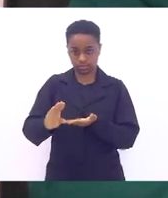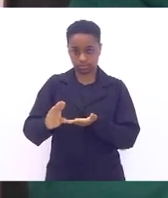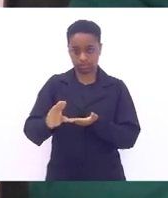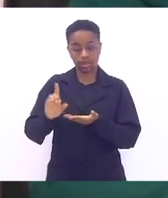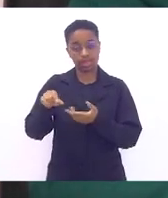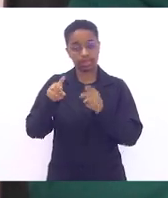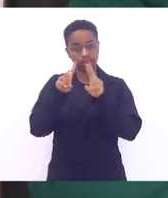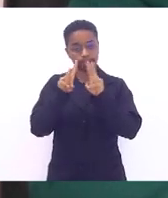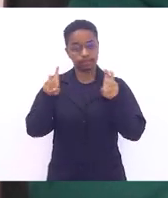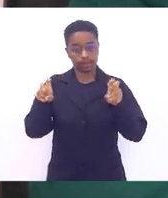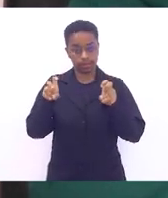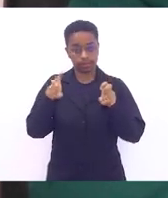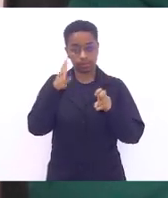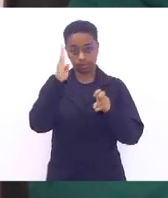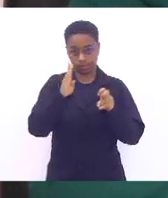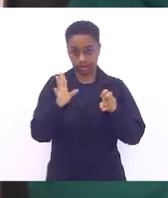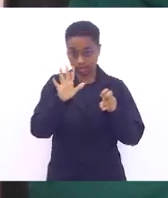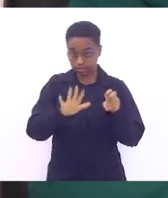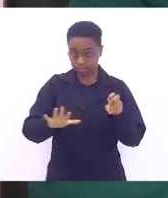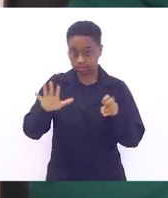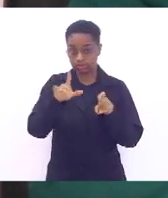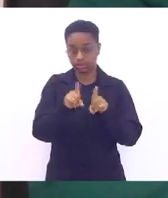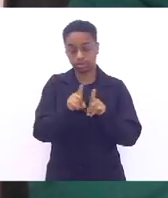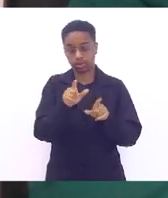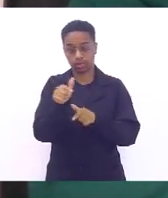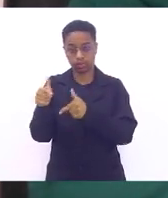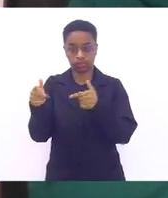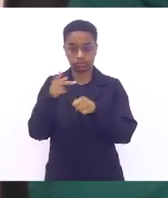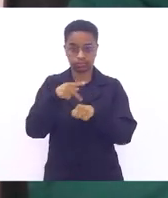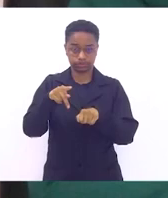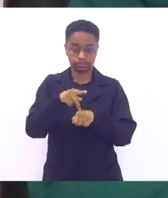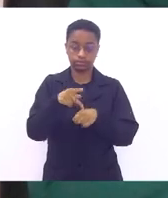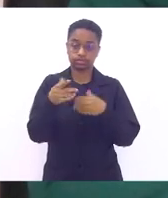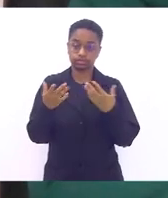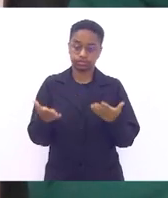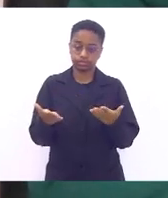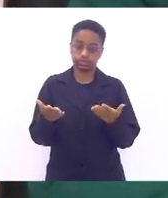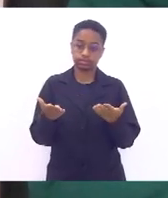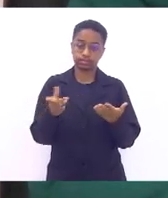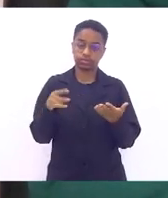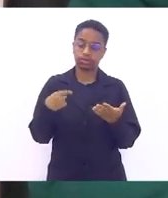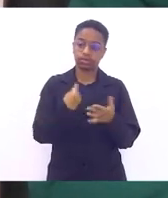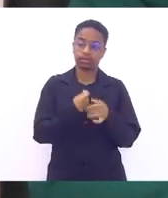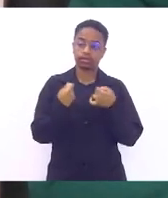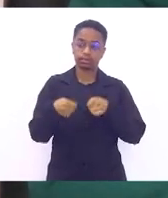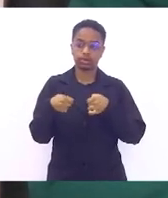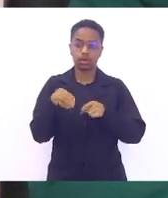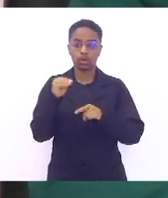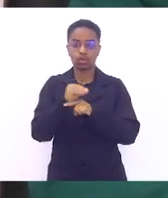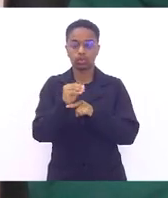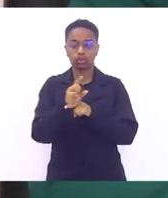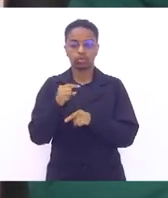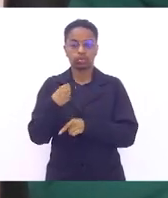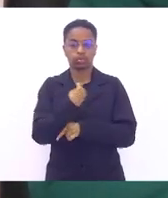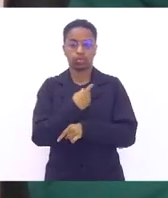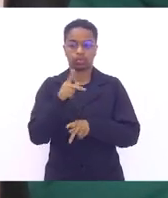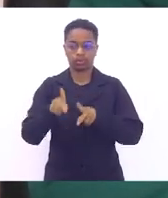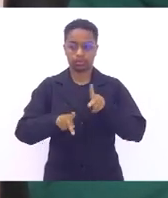assunto nacional e é assunto internacional. Então, nós temos que cuidar da nossa